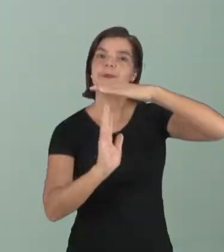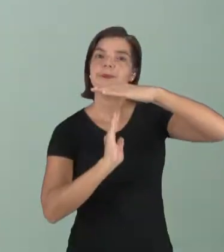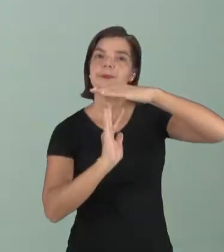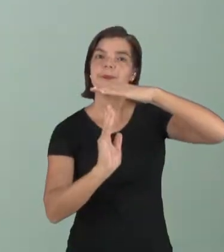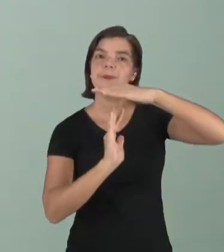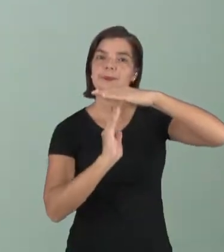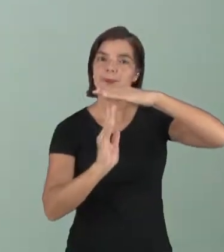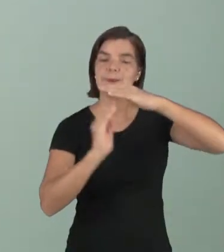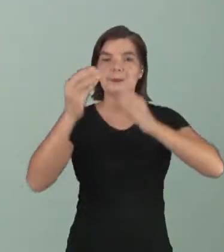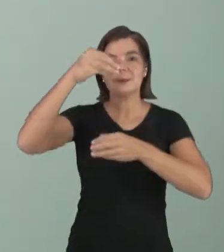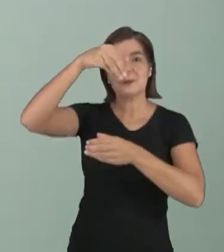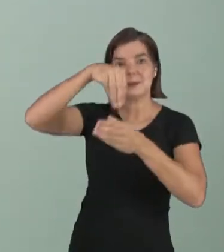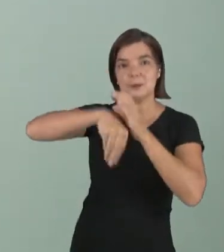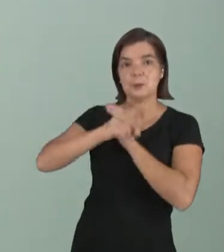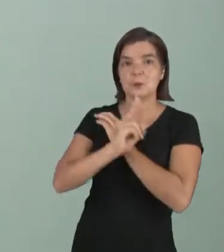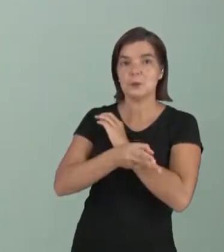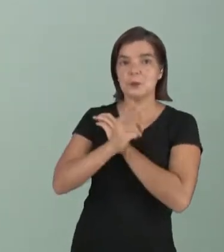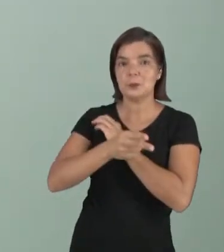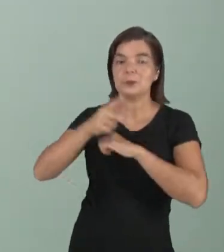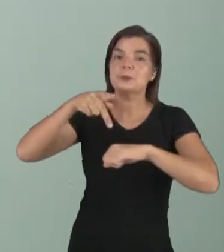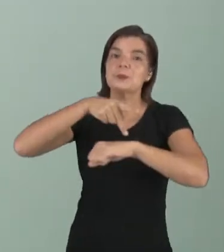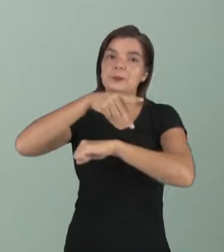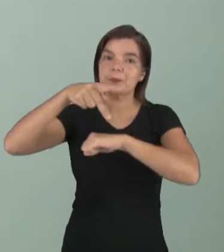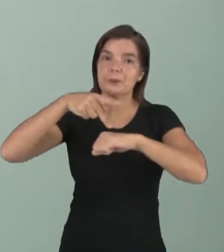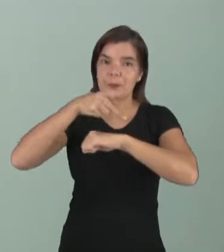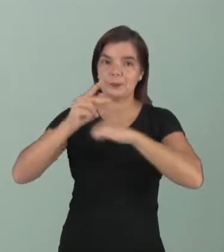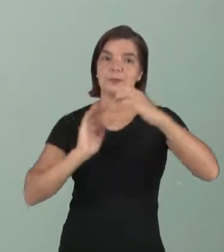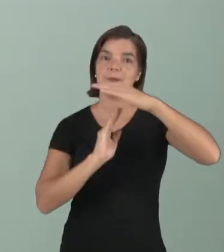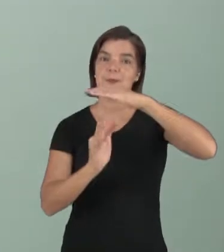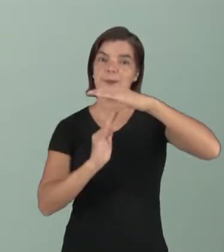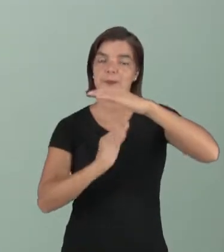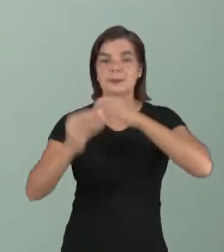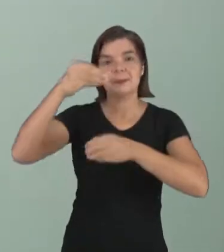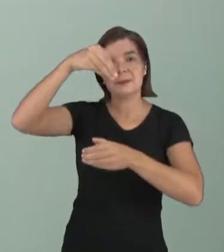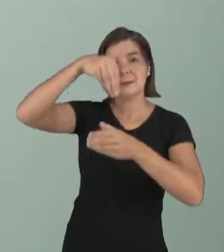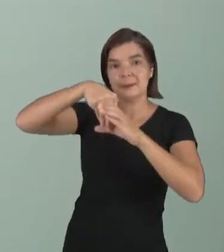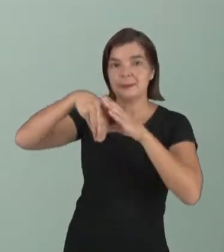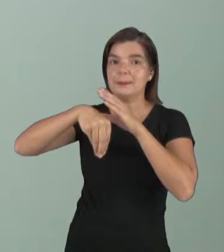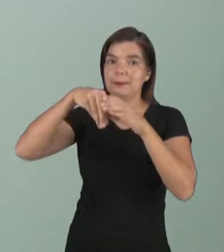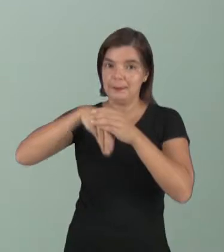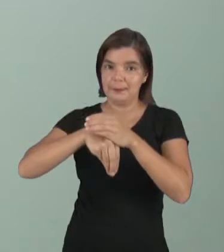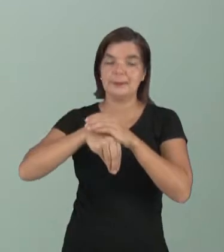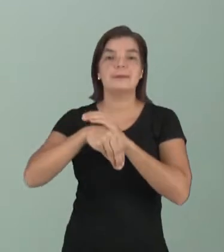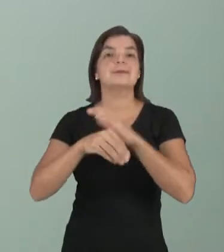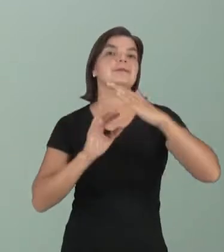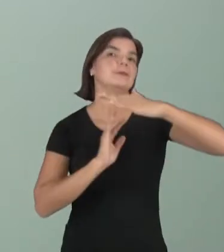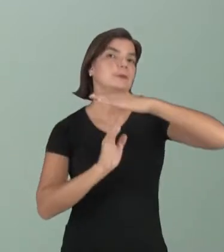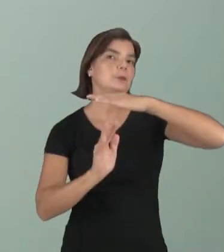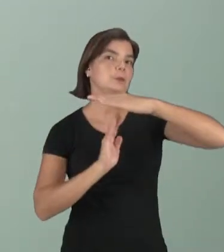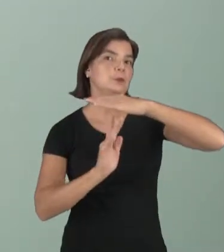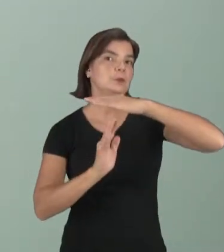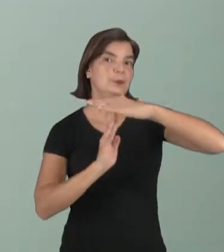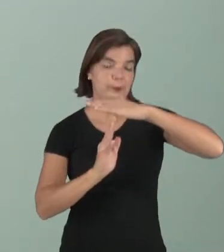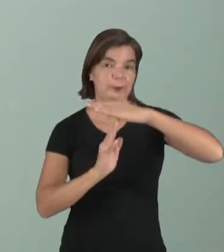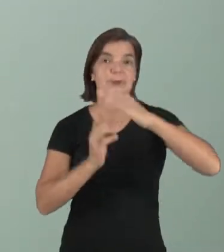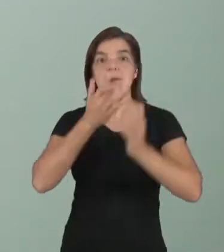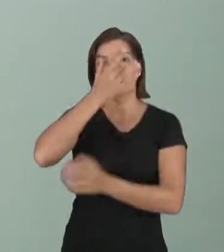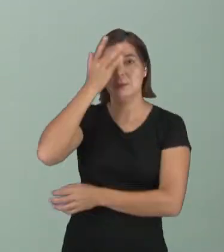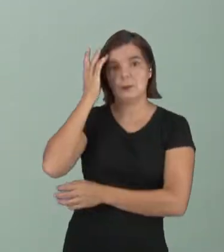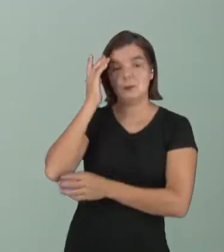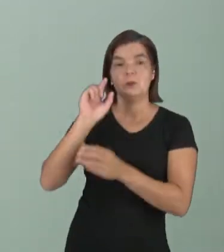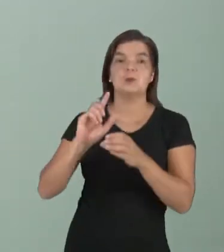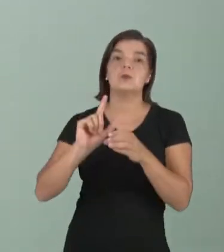migração dentro do mesmo país, a gente está falando de migração interna. Se nós estamos falando de migração onde as